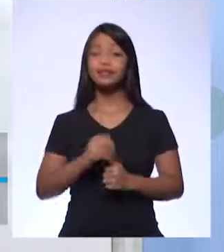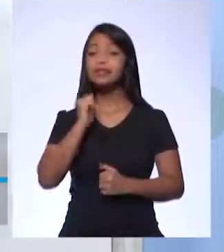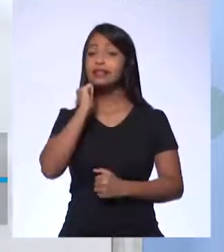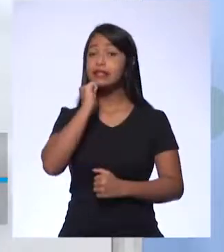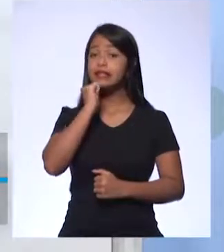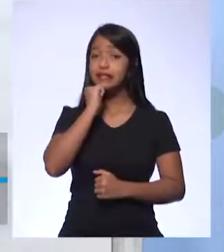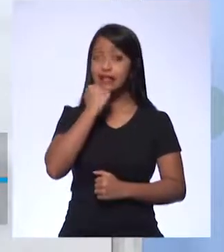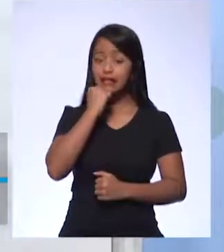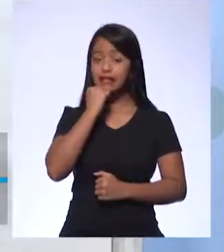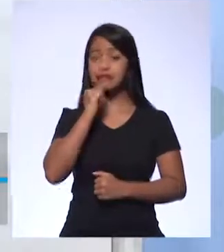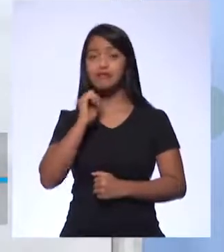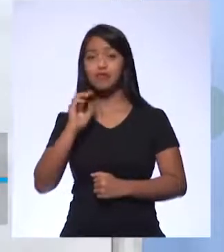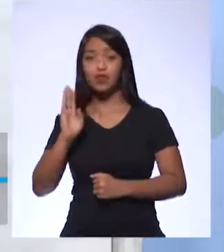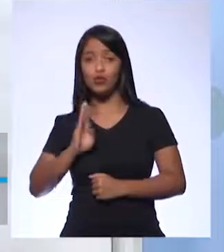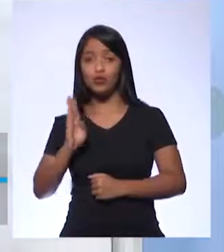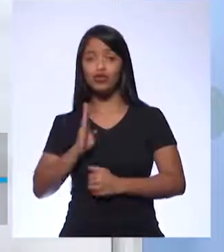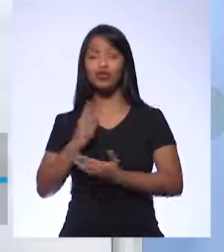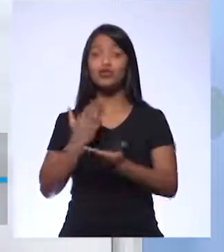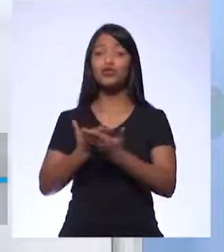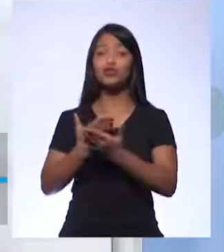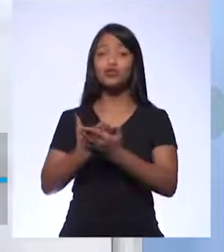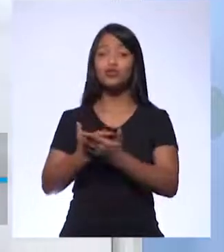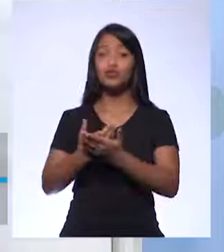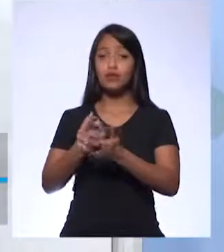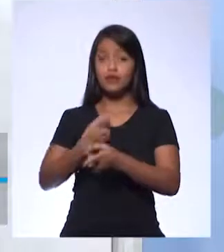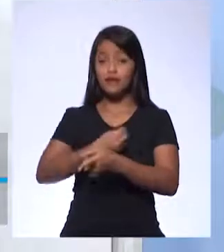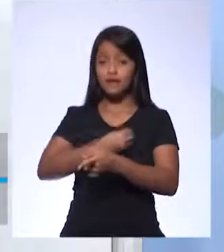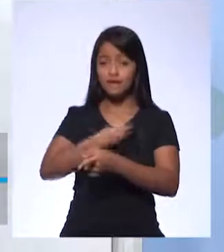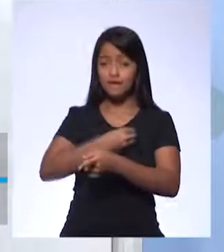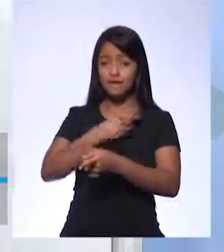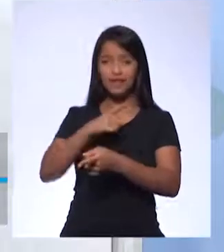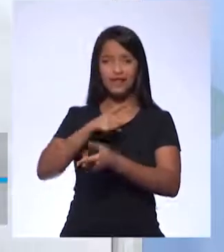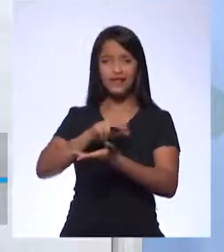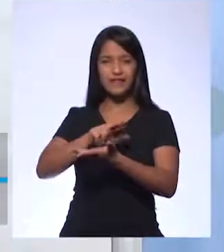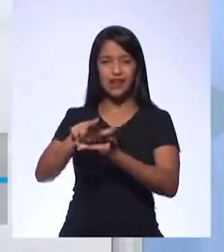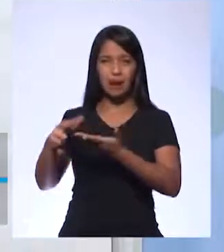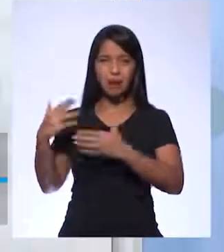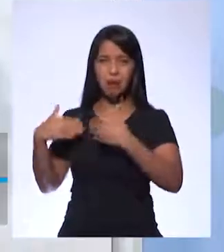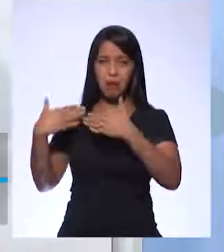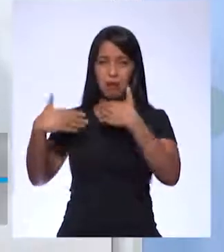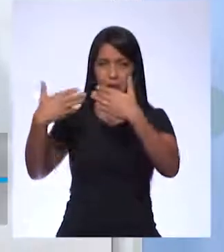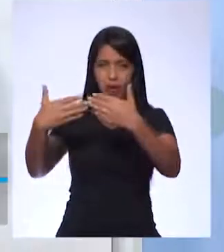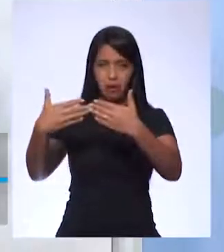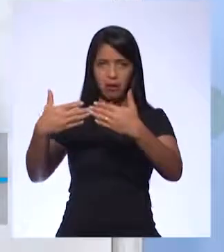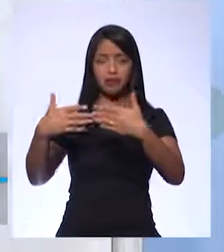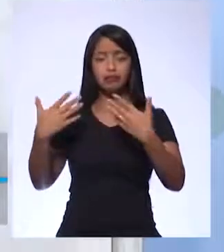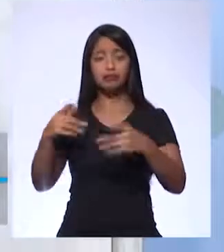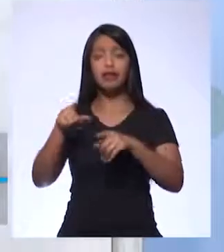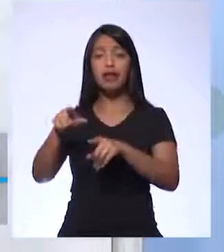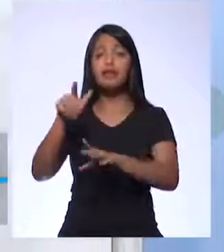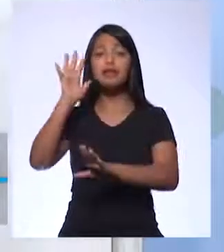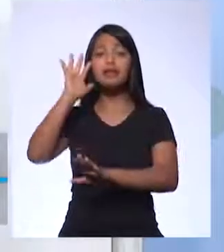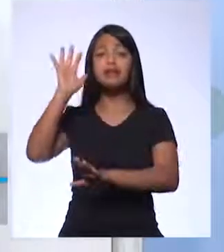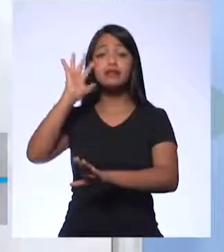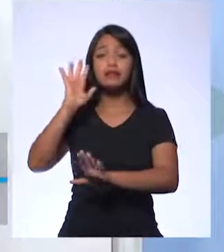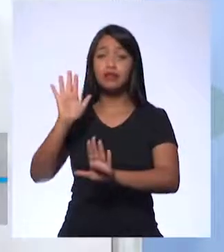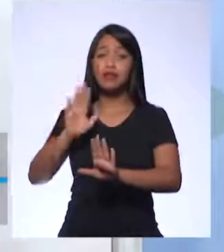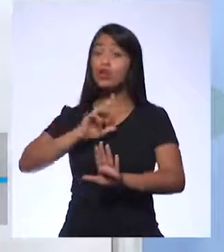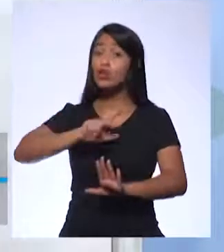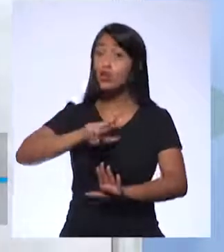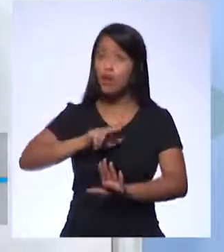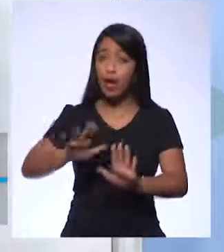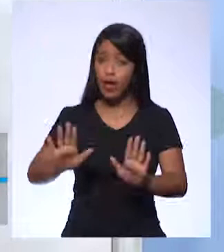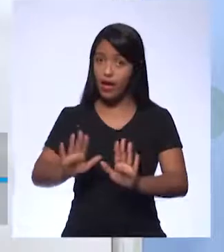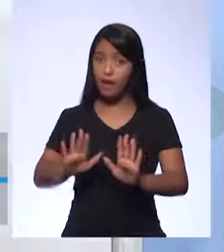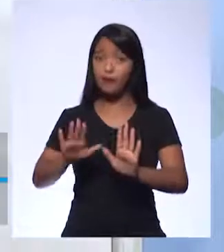biologia, se estuda os seres vivos a partir de uma ideia de evolução, então o animal seria, entre aspas, não é isso, tá? Mas seria